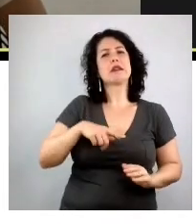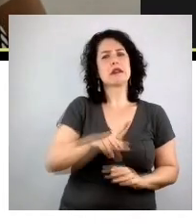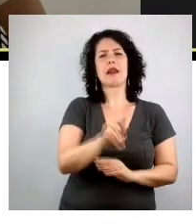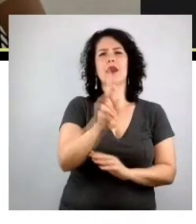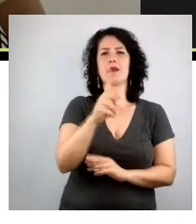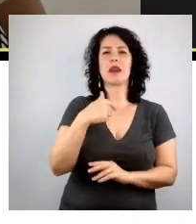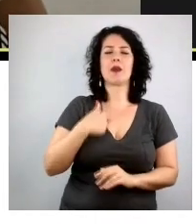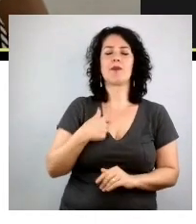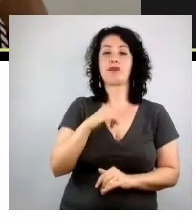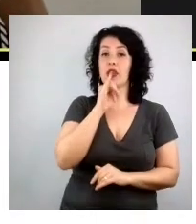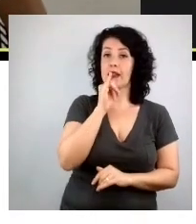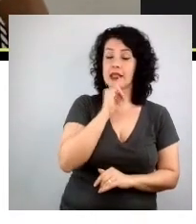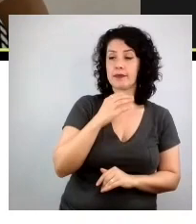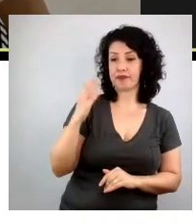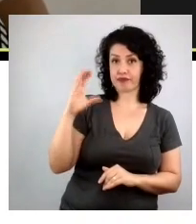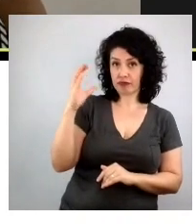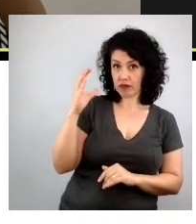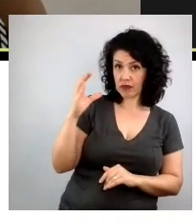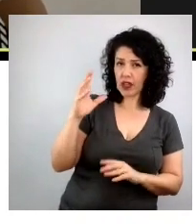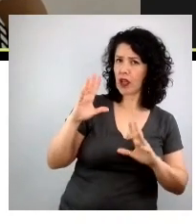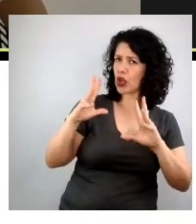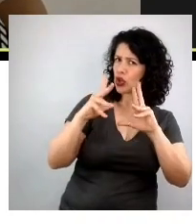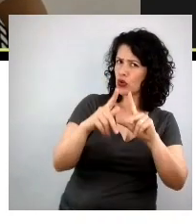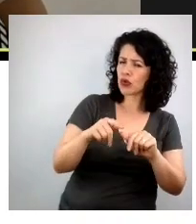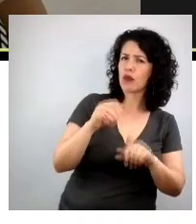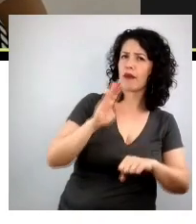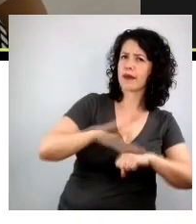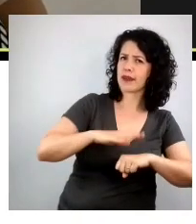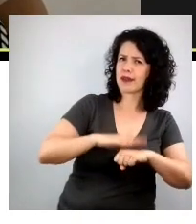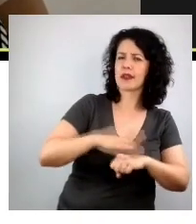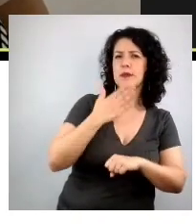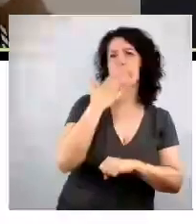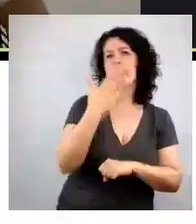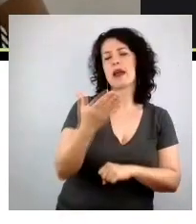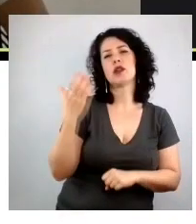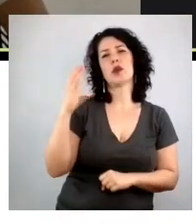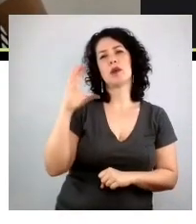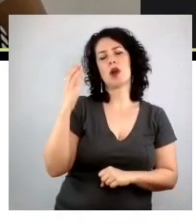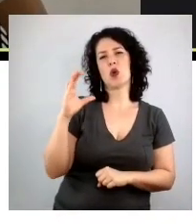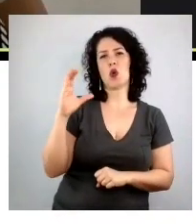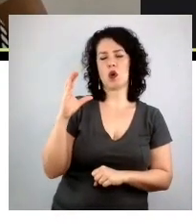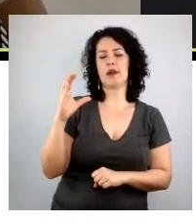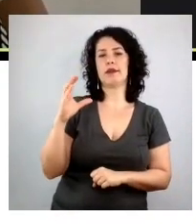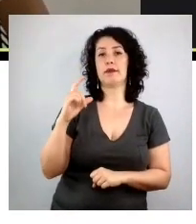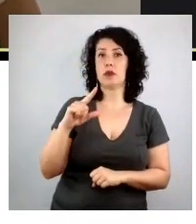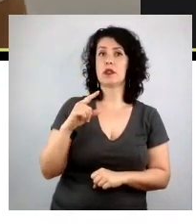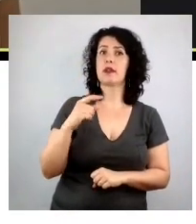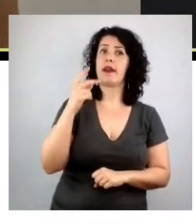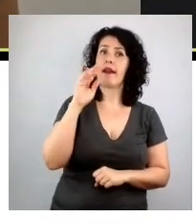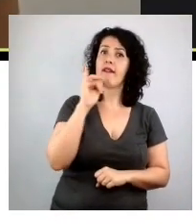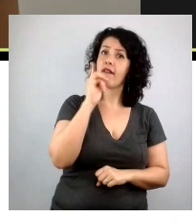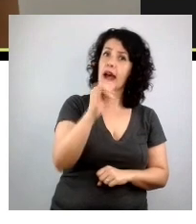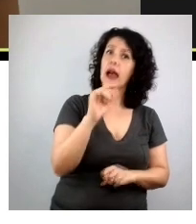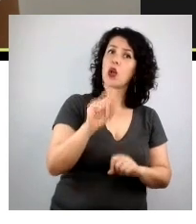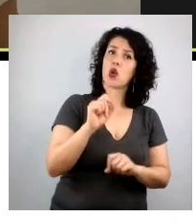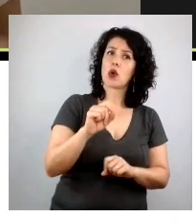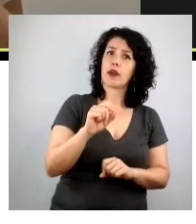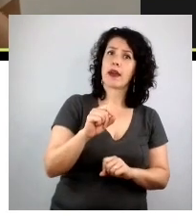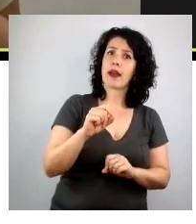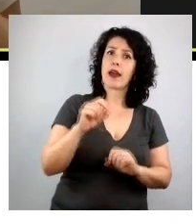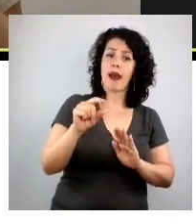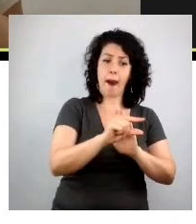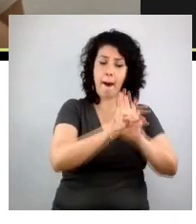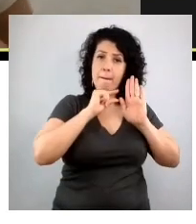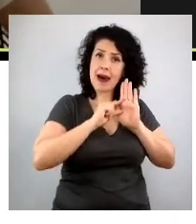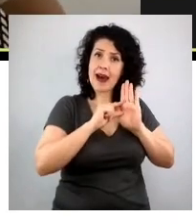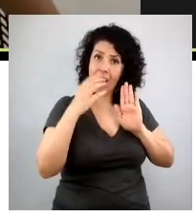tudo que você quer é uma Coca-Cola. Você precisa daquele rótulo para entender que você precisa da Coca-Cola. Mas às vezes você vai pegar a Coca-Cola